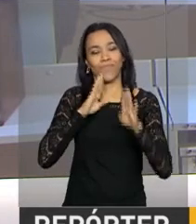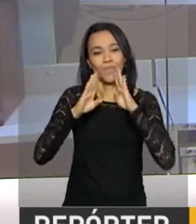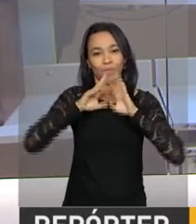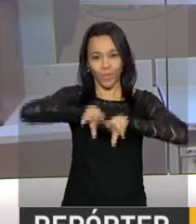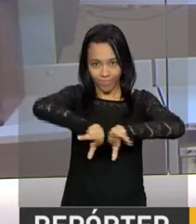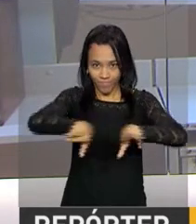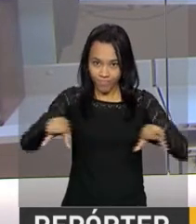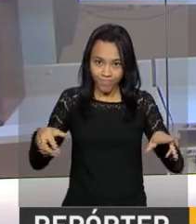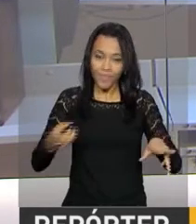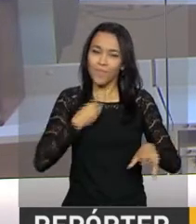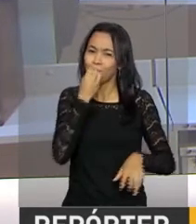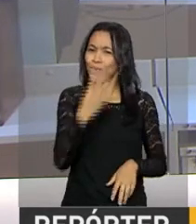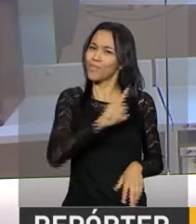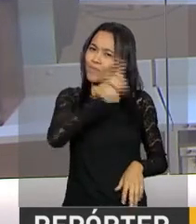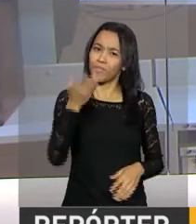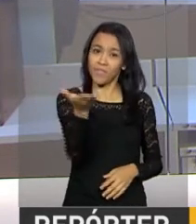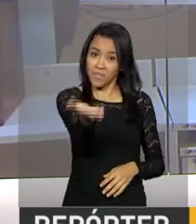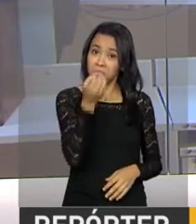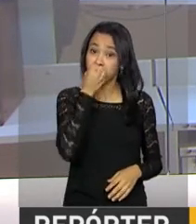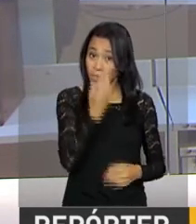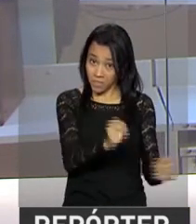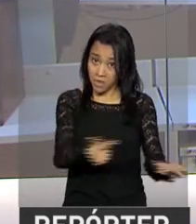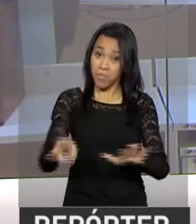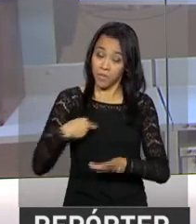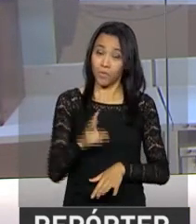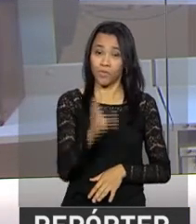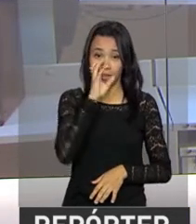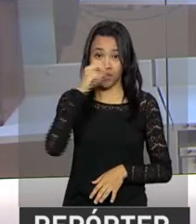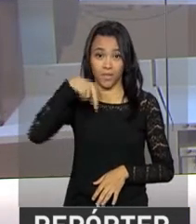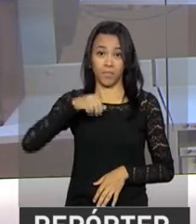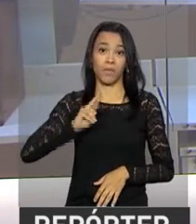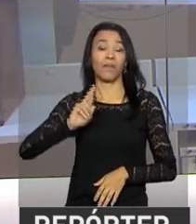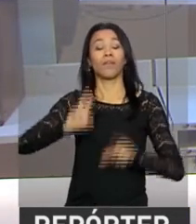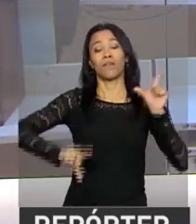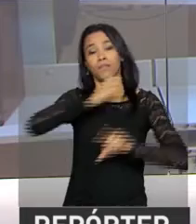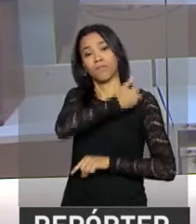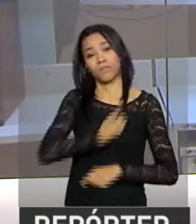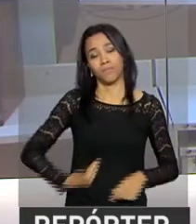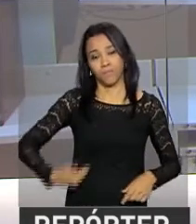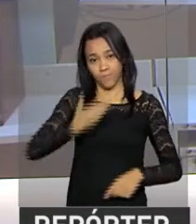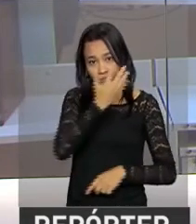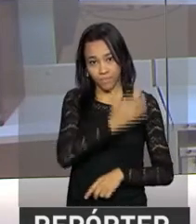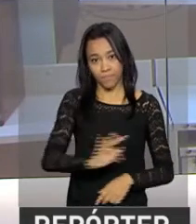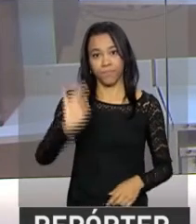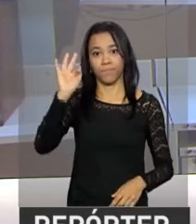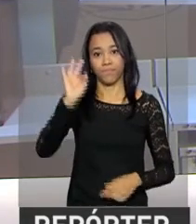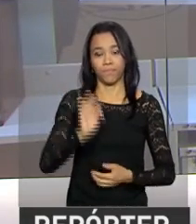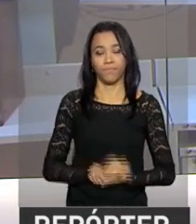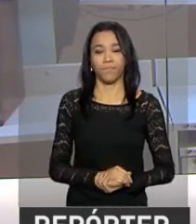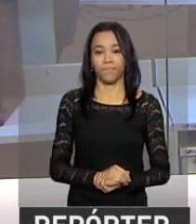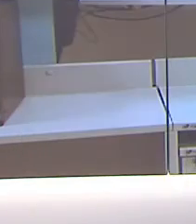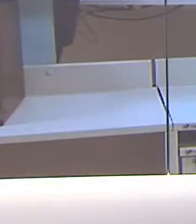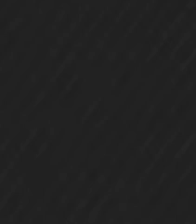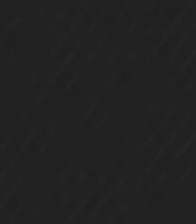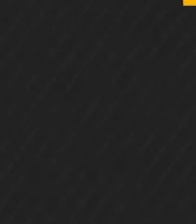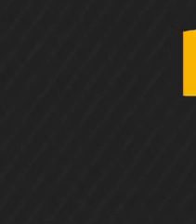sociais um bom dia para você uma boa semana e continue com a gente e nbr a tv do governo federal